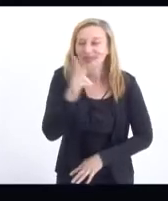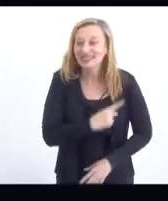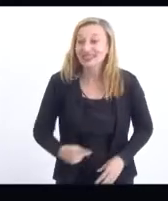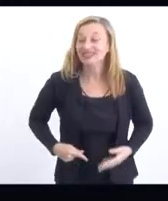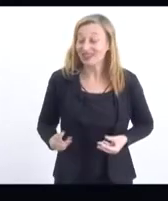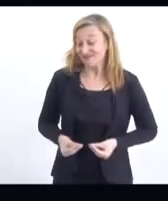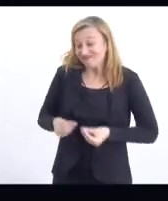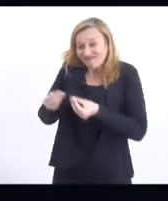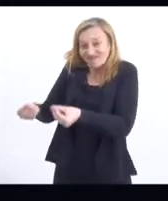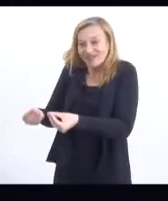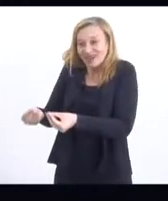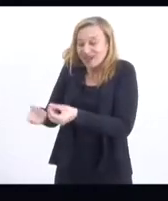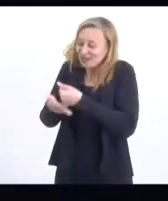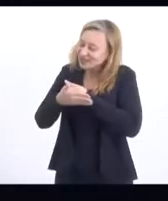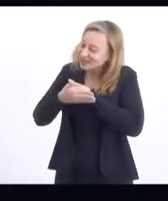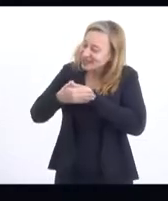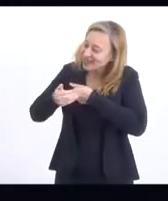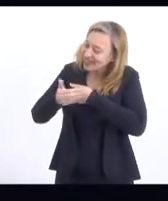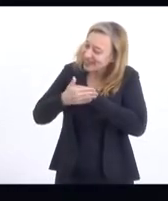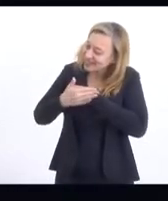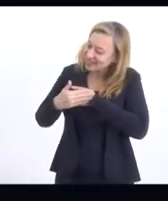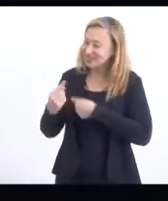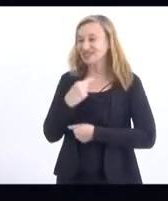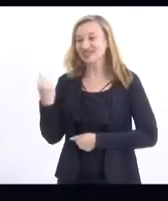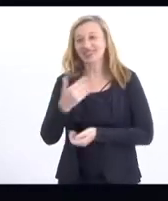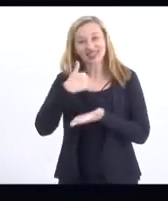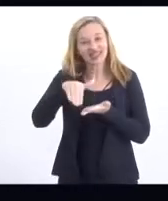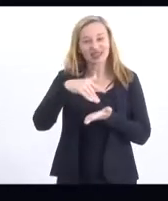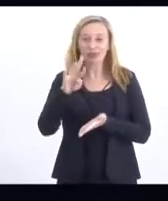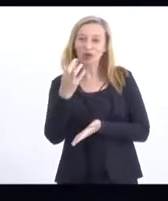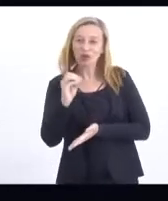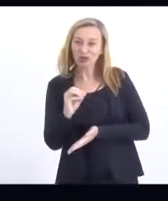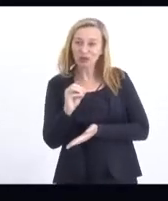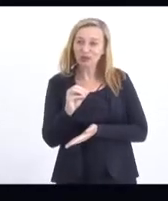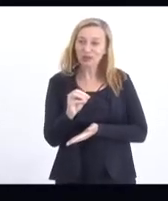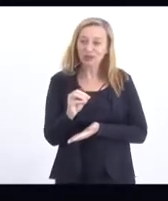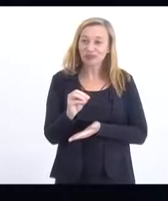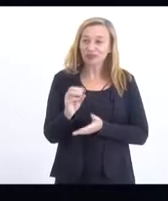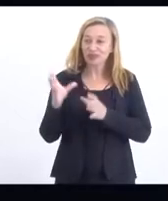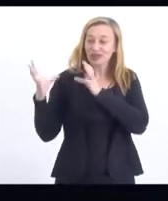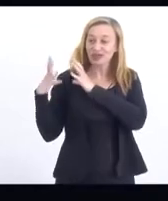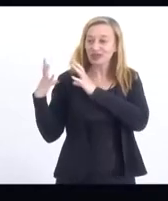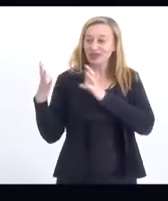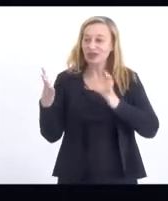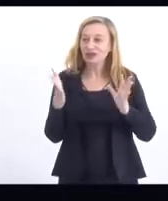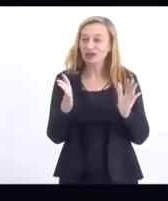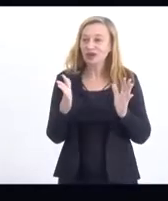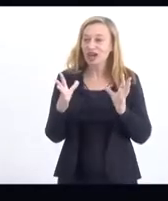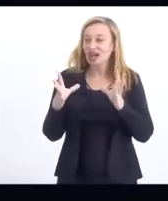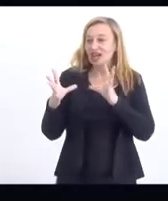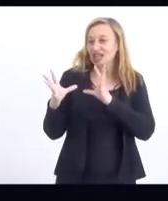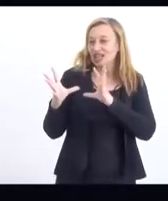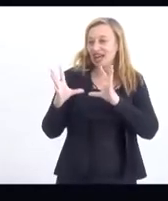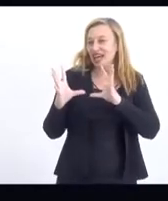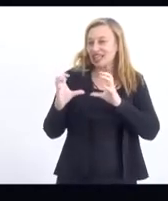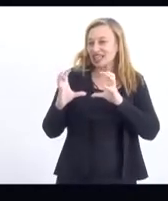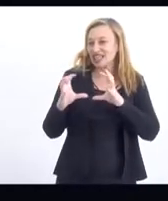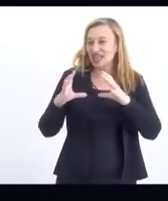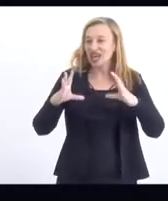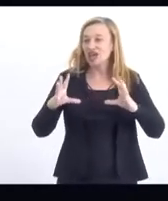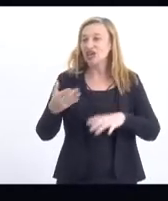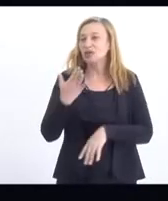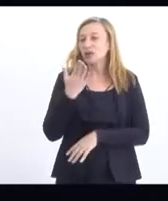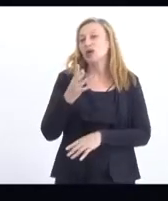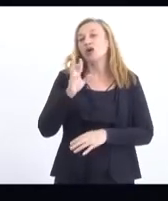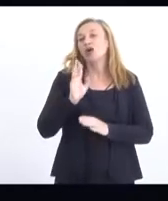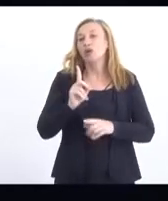te entregar com muito carinho, através do nosso secretário Maurício Zanon, uma cesta com alguns produtos de Bom Jesus, que eu tenho certeza que representa todo o